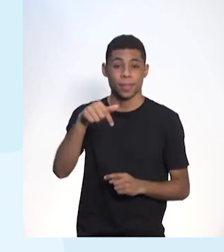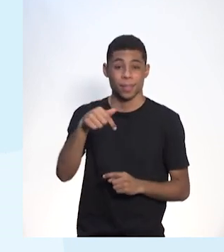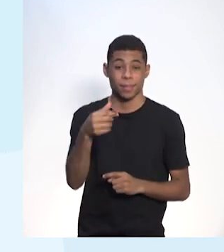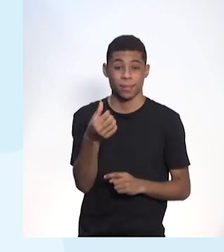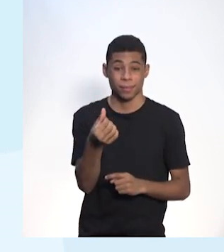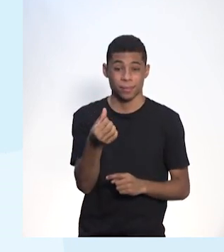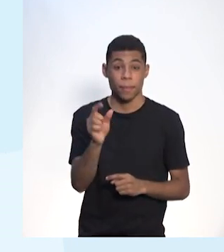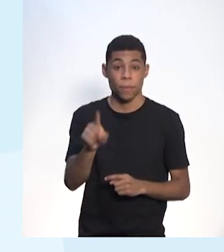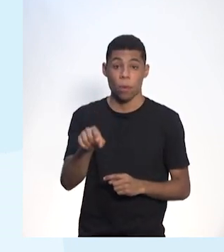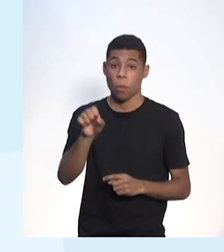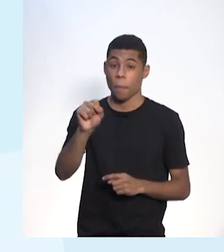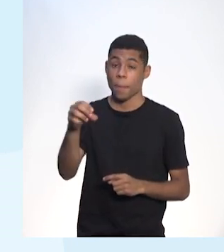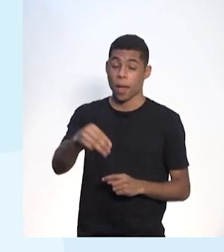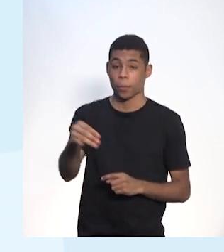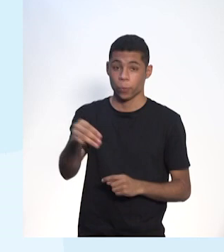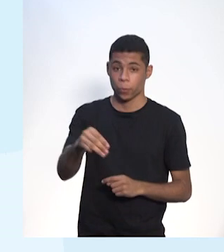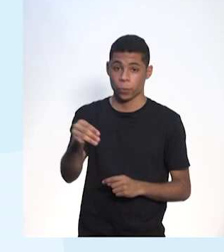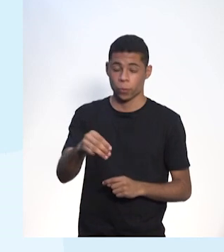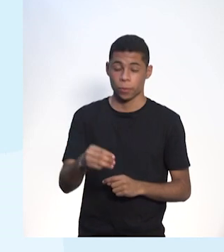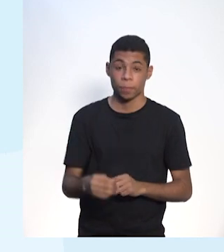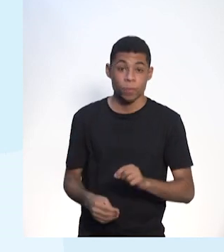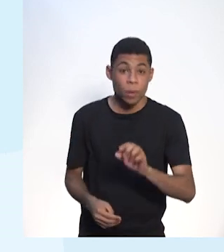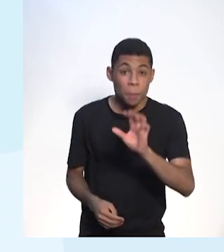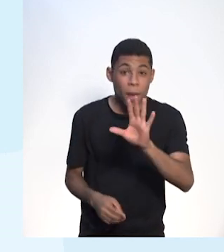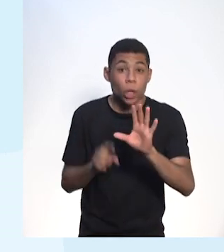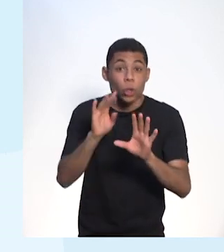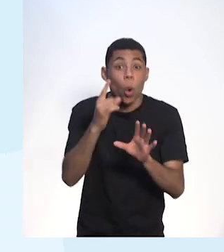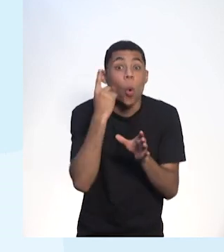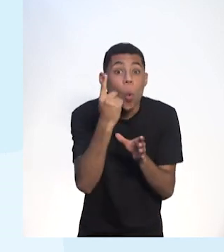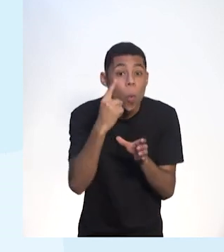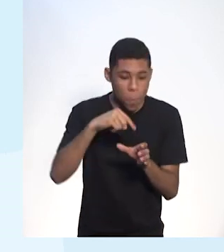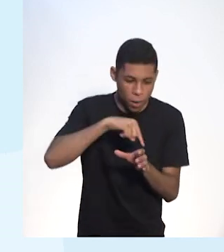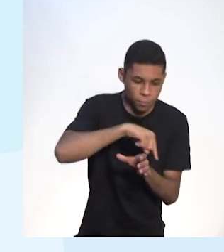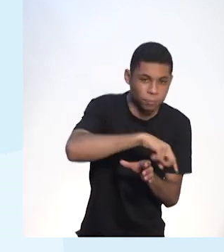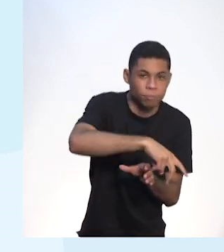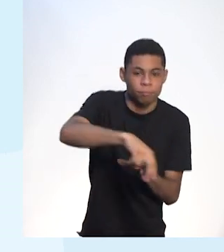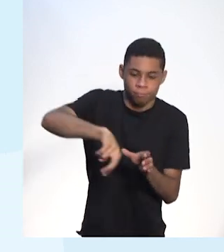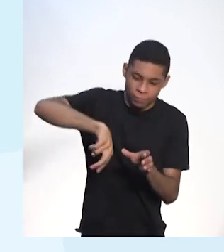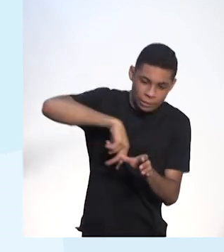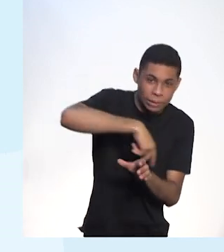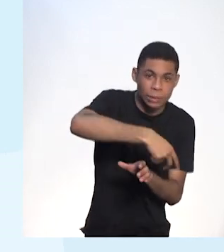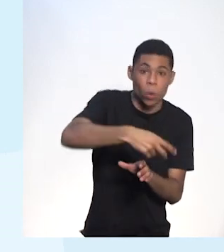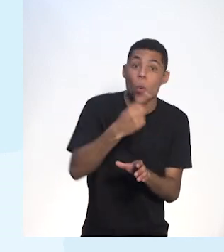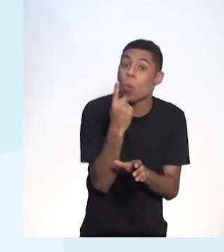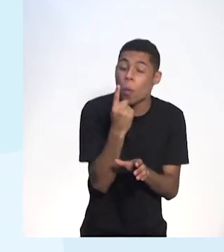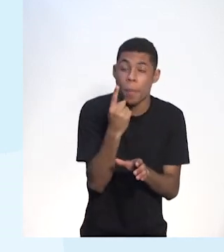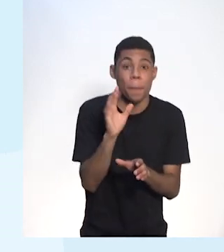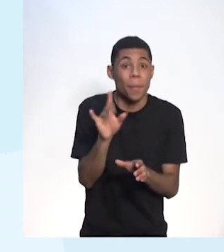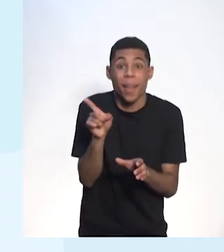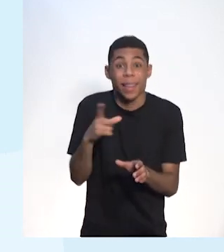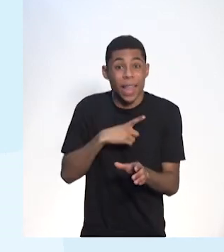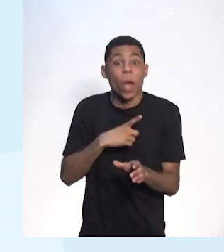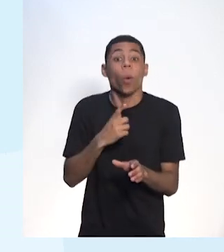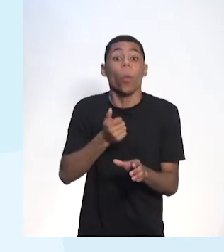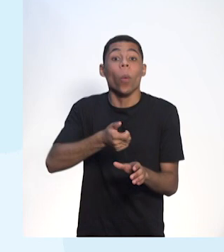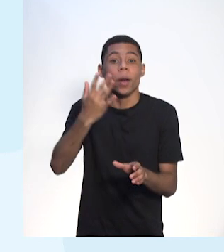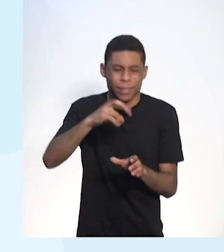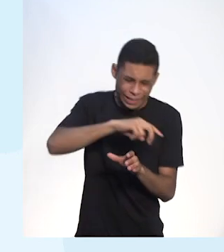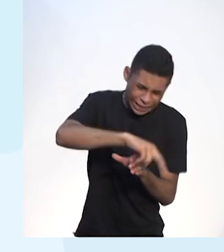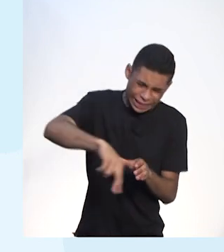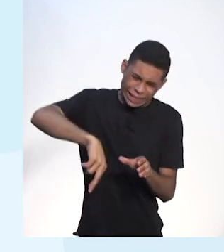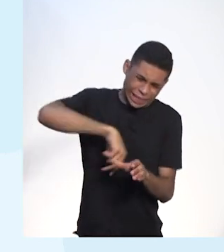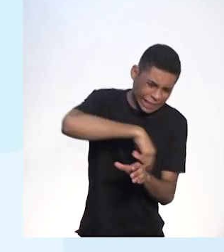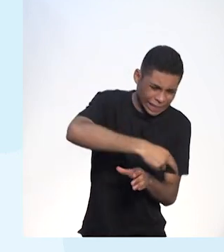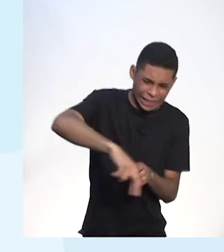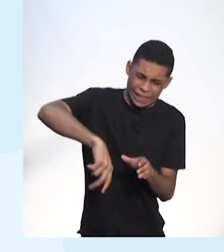376,8 metros. Mas, gente, isso é só uma volta, né? Ele deu 3. Então eu tenho que pegar esse valor agora e